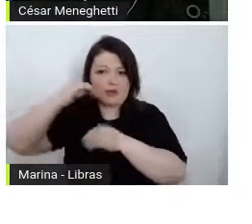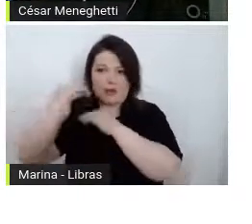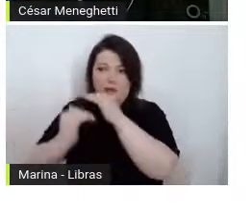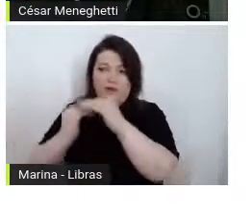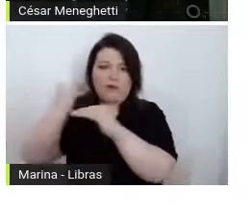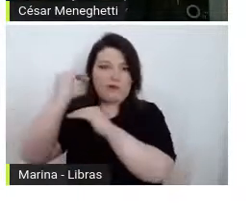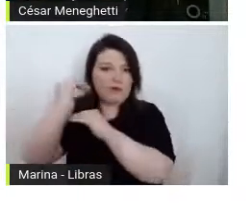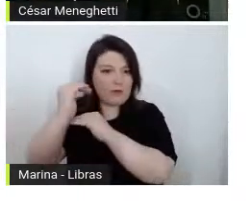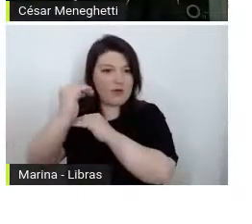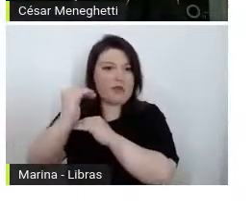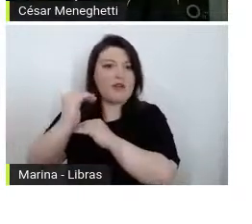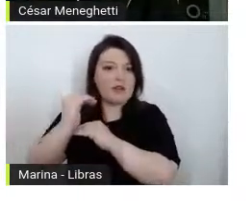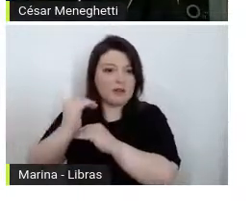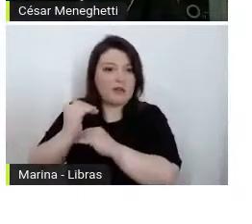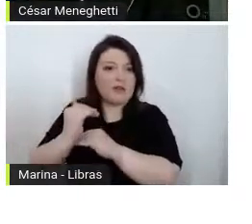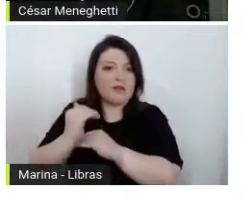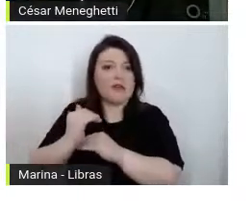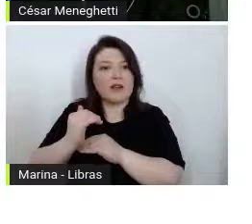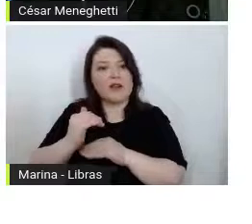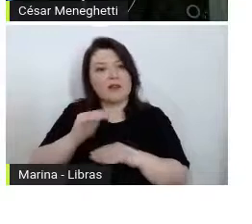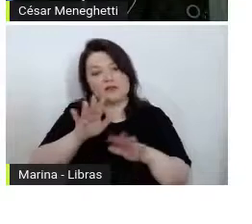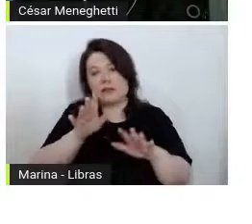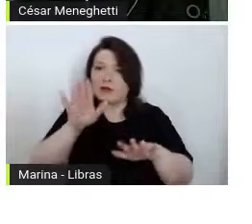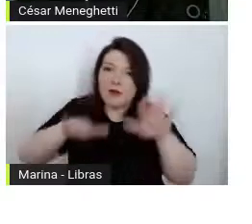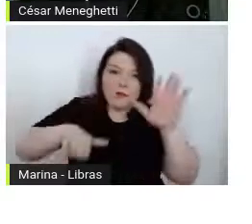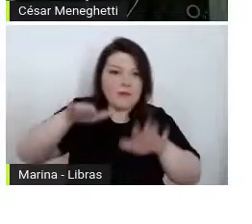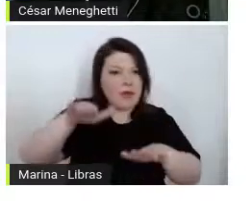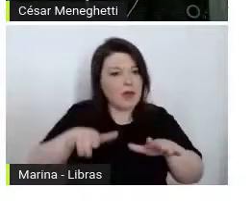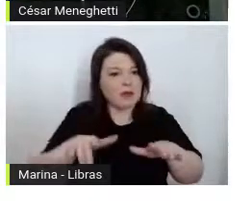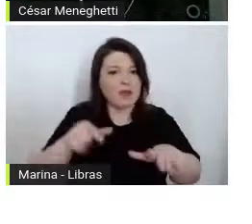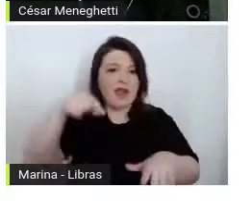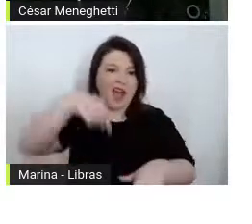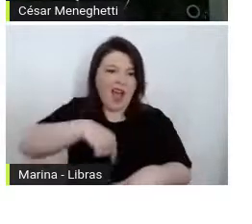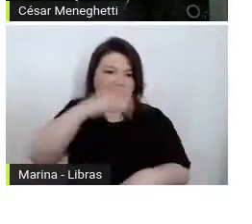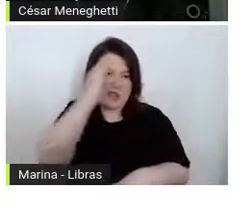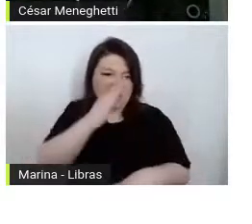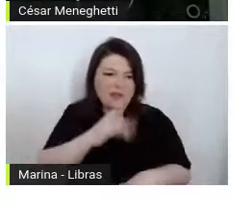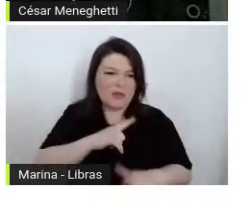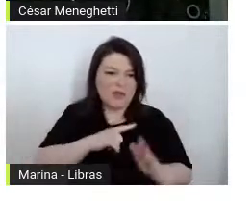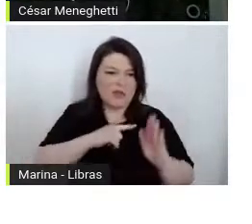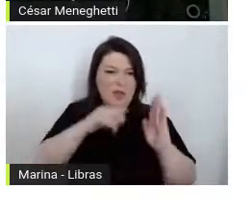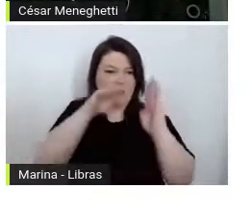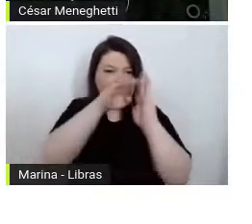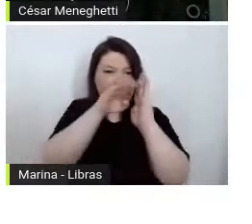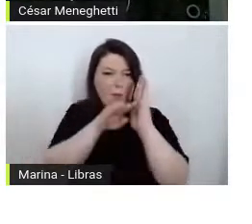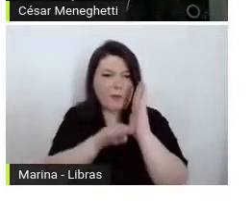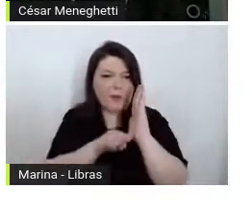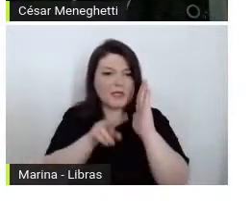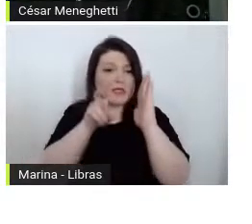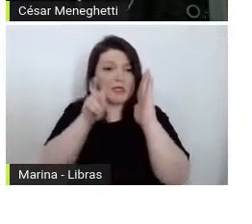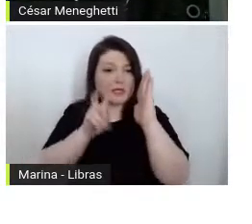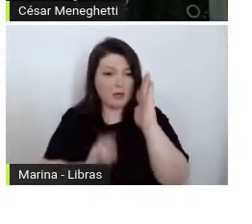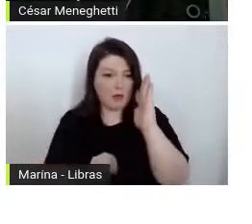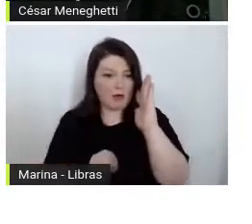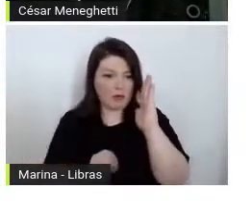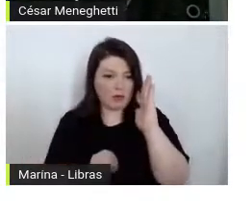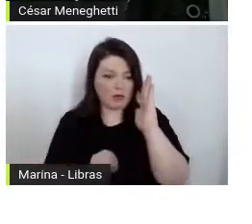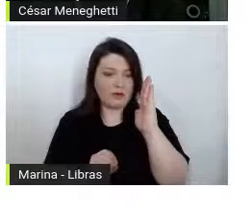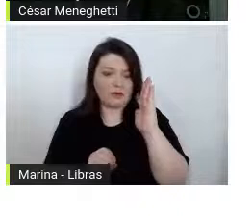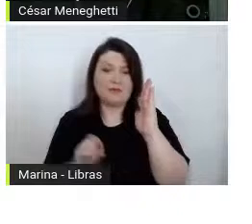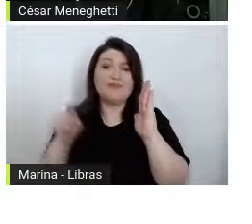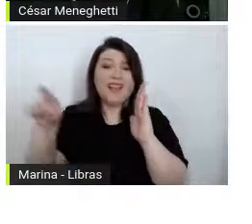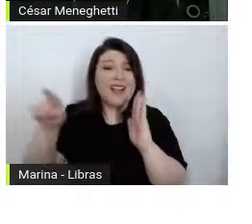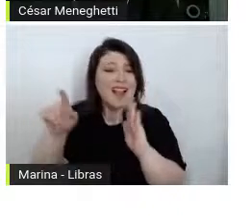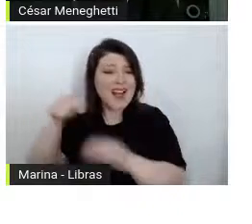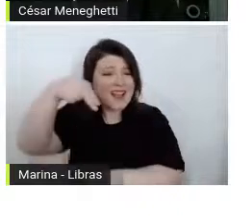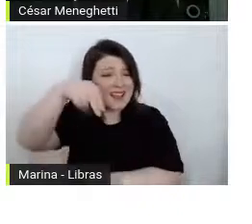dá de acordo com vários fatores, assim. Acho que o Brasil deve estar em 50, assim. Então, é um dos países mais